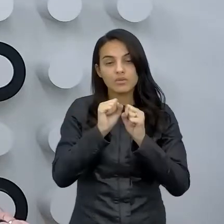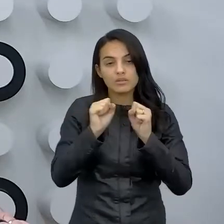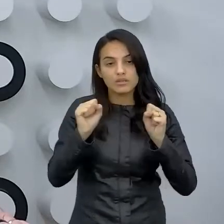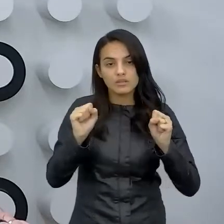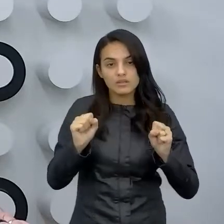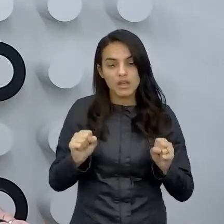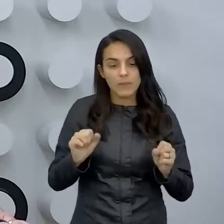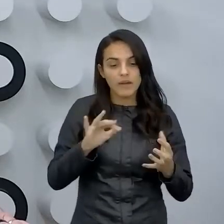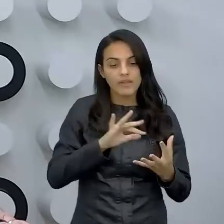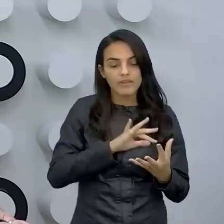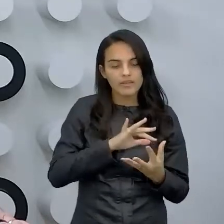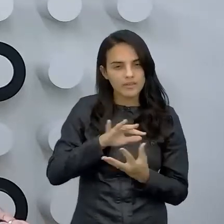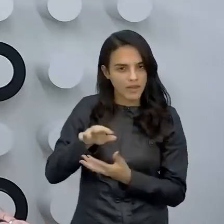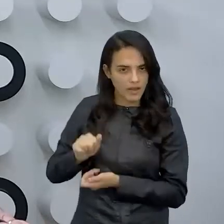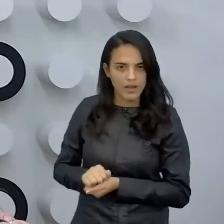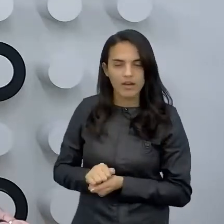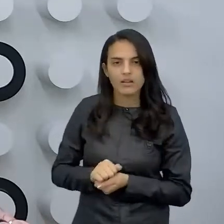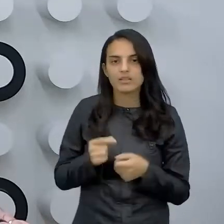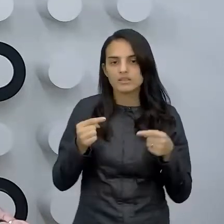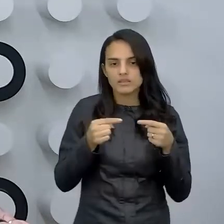Ele está, logicamente,